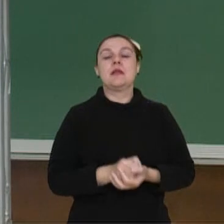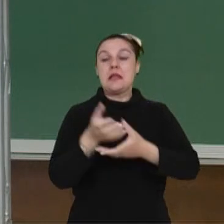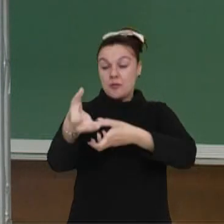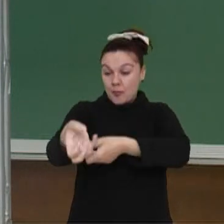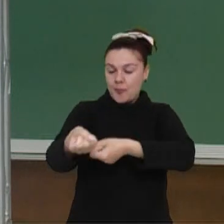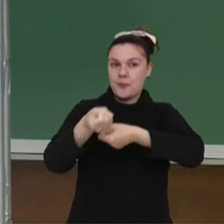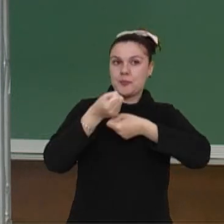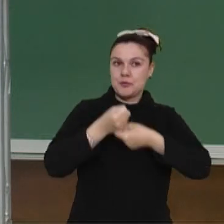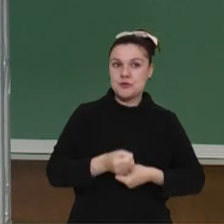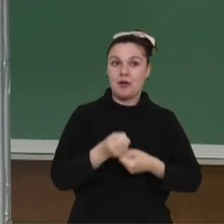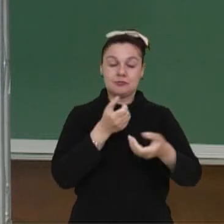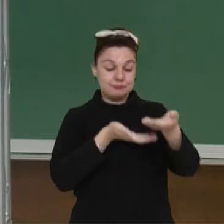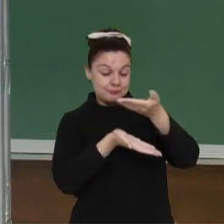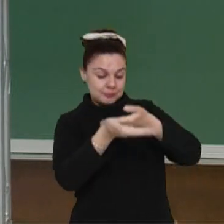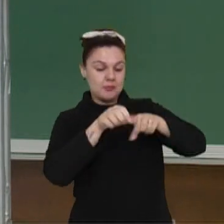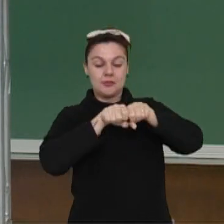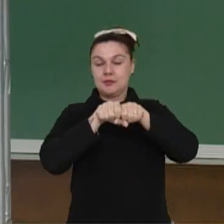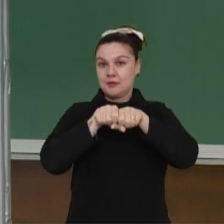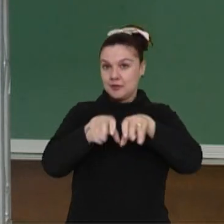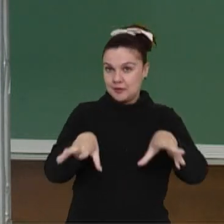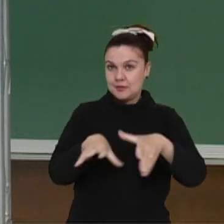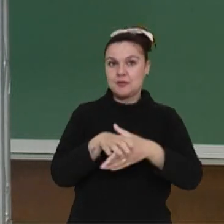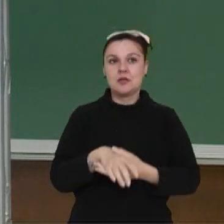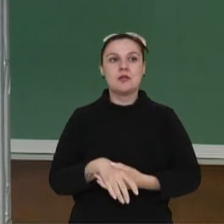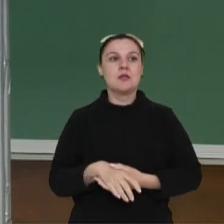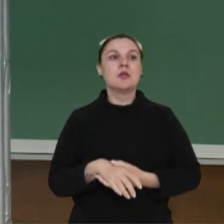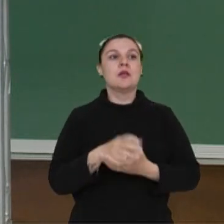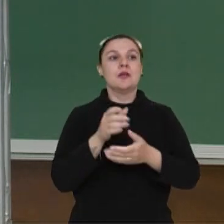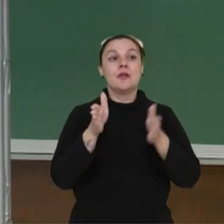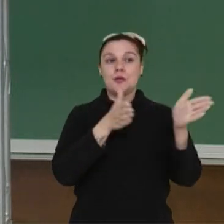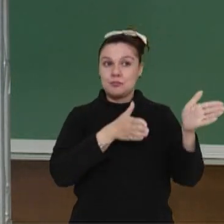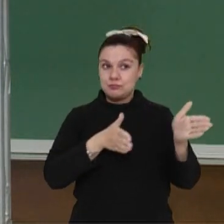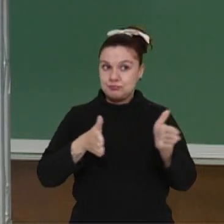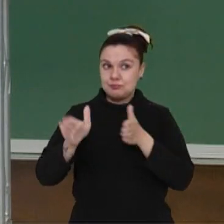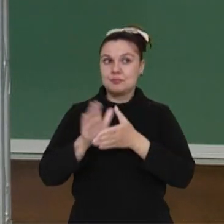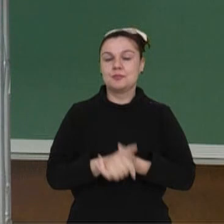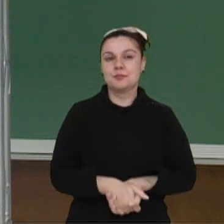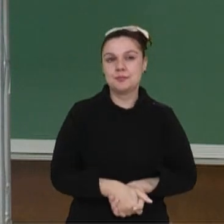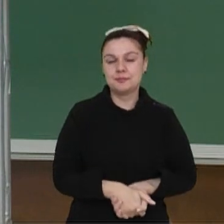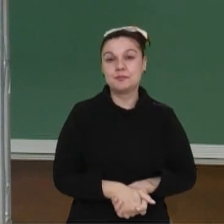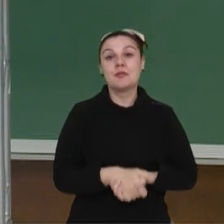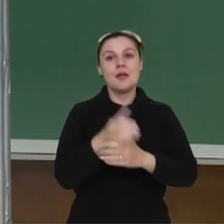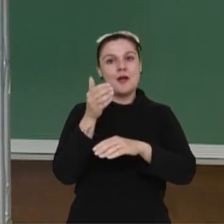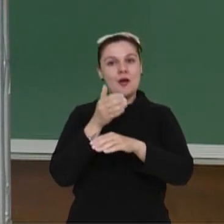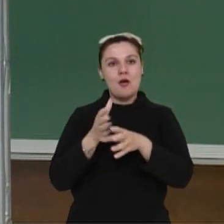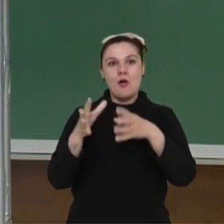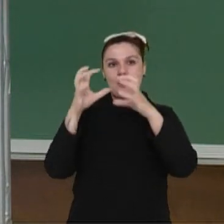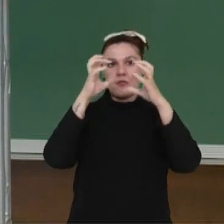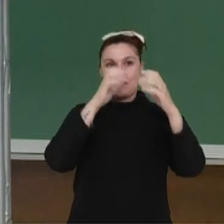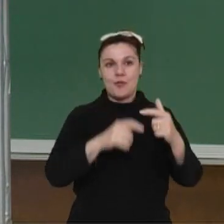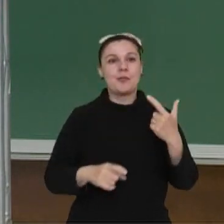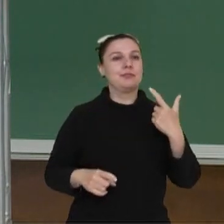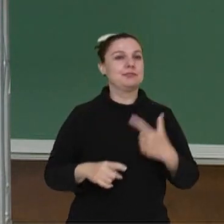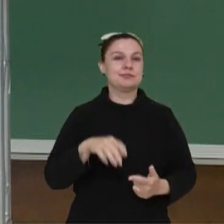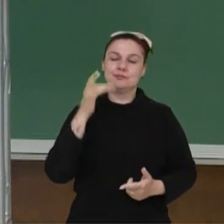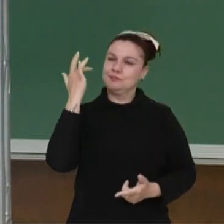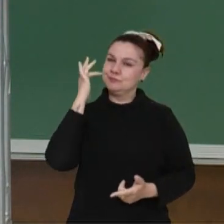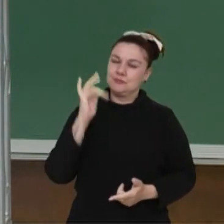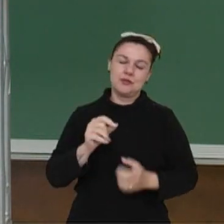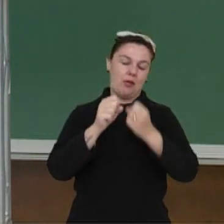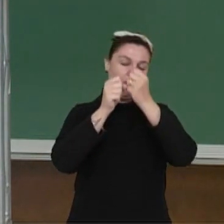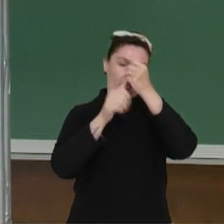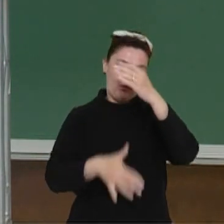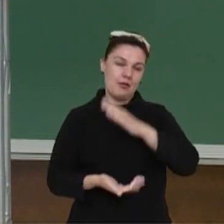ser captada, tratada e distribuída. E isso envolve um processo gigantesco. O fermento eu já nem coloquei, porque daí ia ser mais um